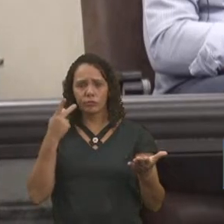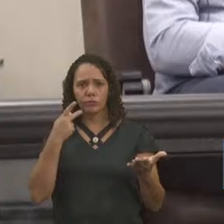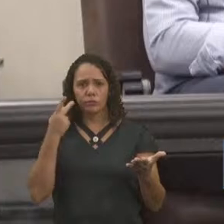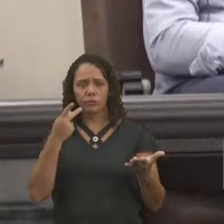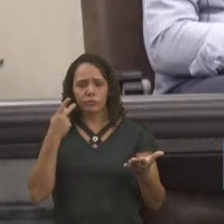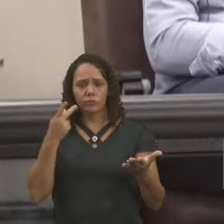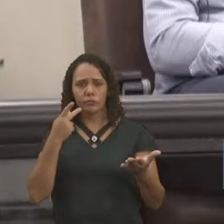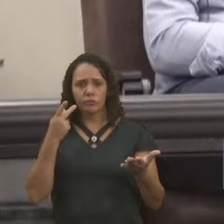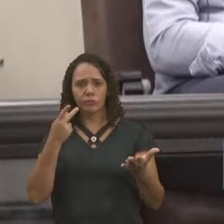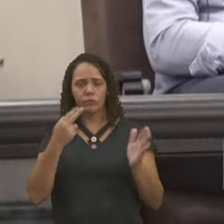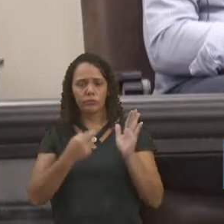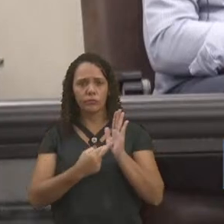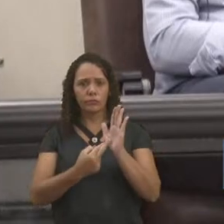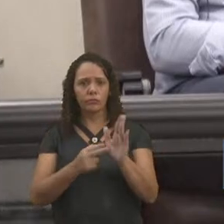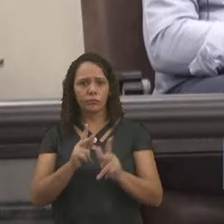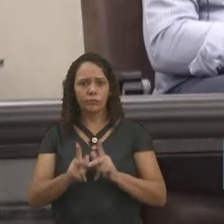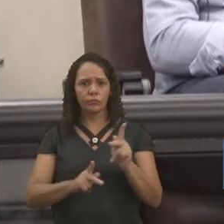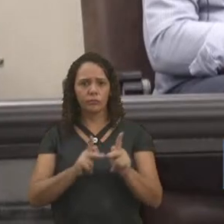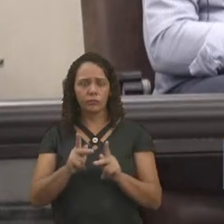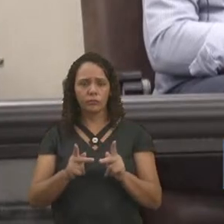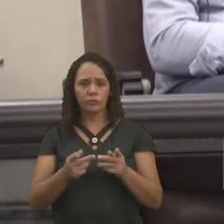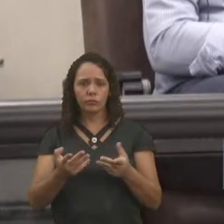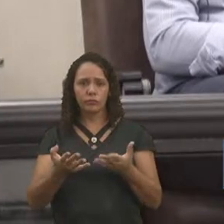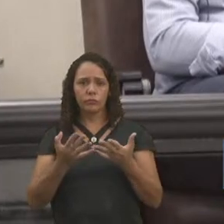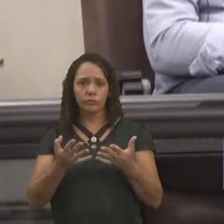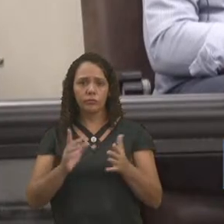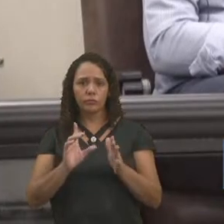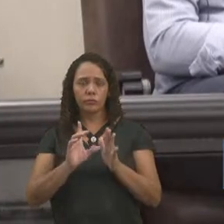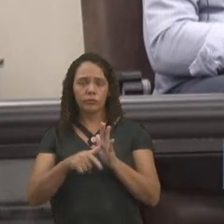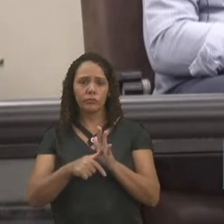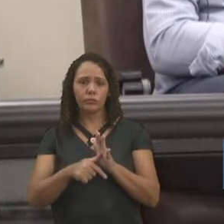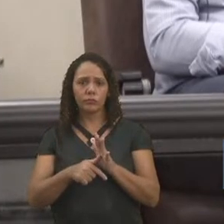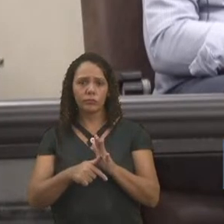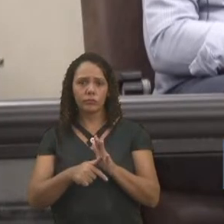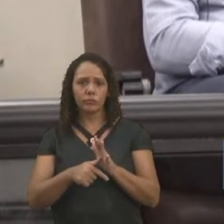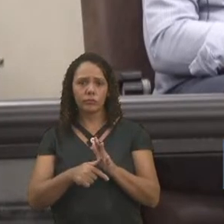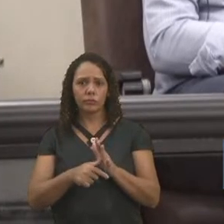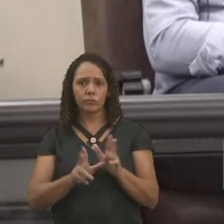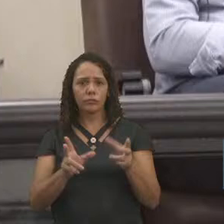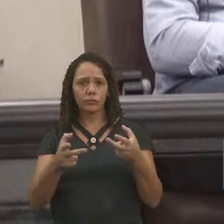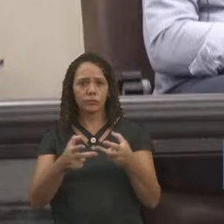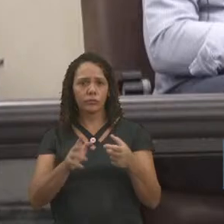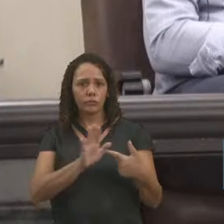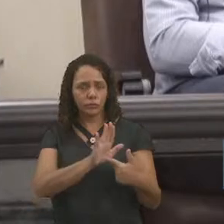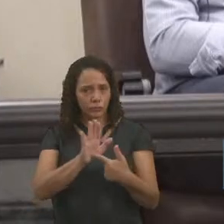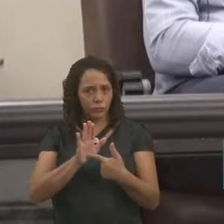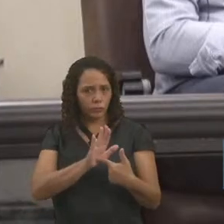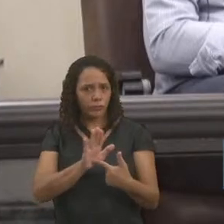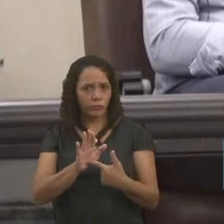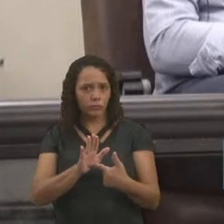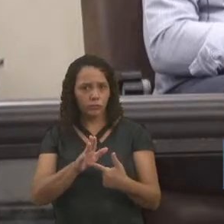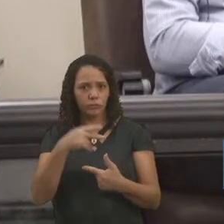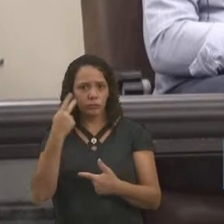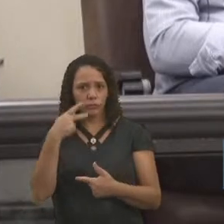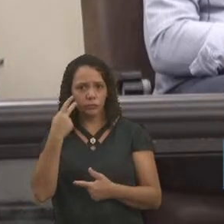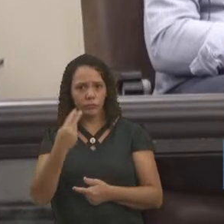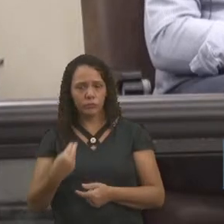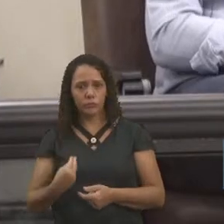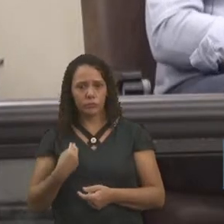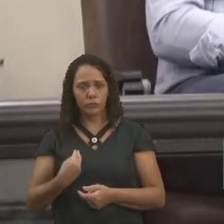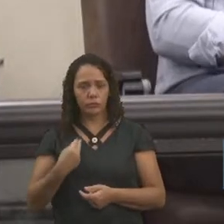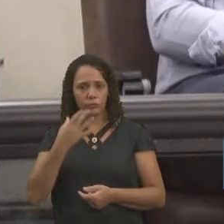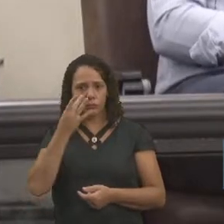vereadores para nos representar aqui. Gostaria que depois o pessoal da Câmara aí mostrasse os vereadores que